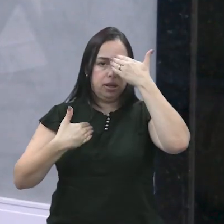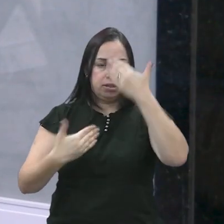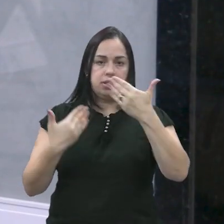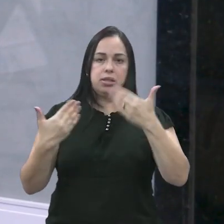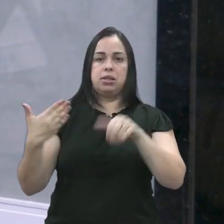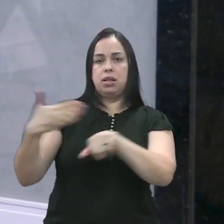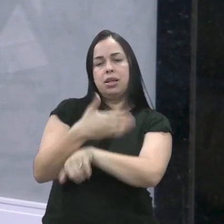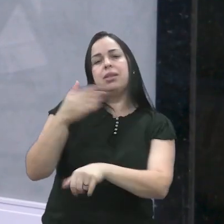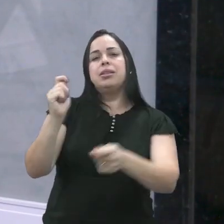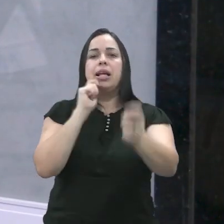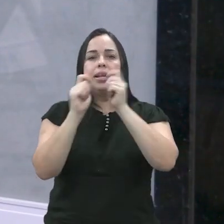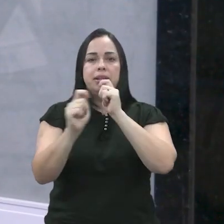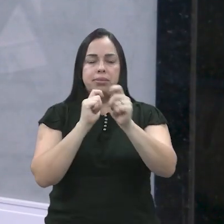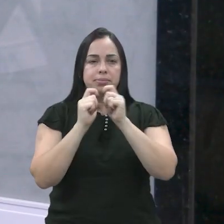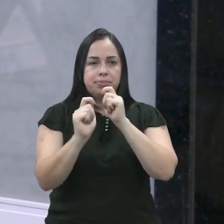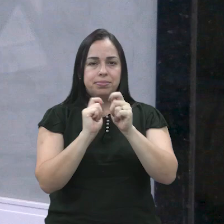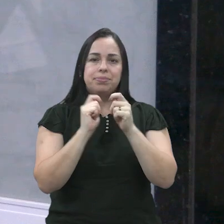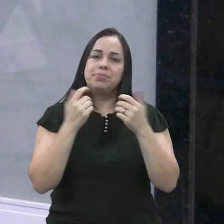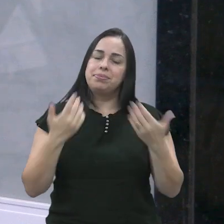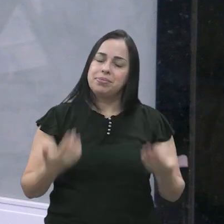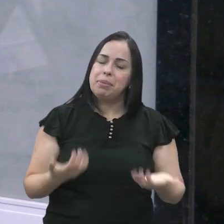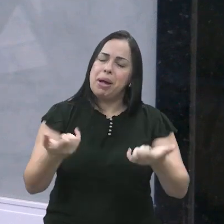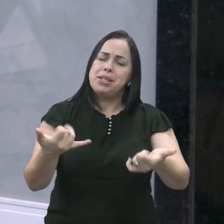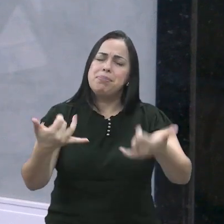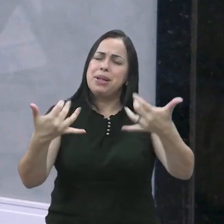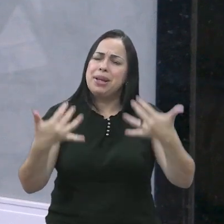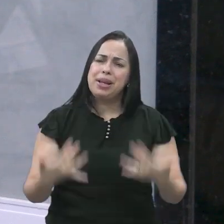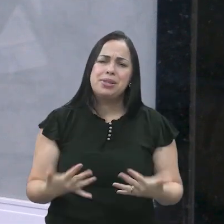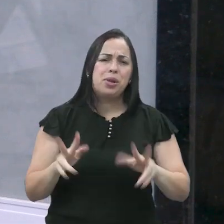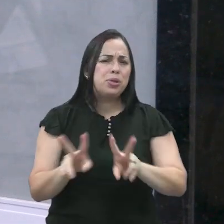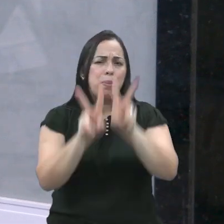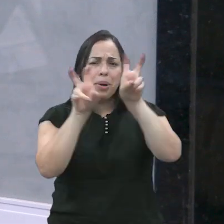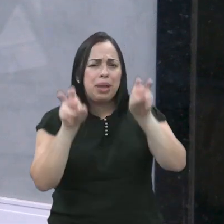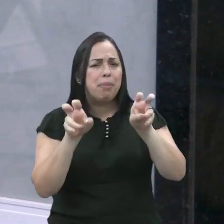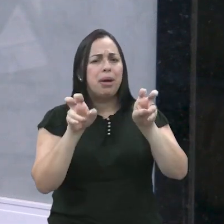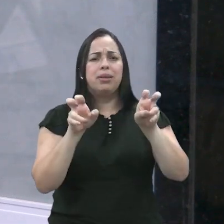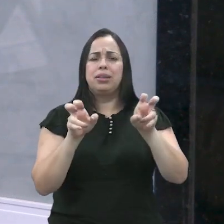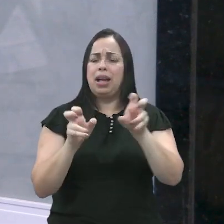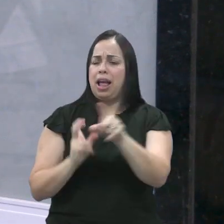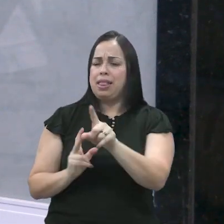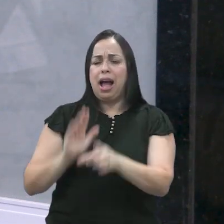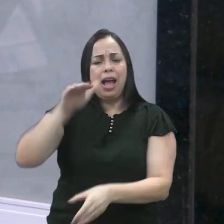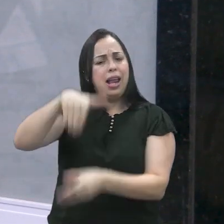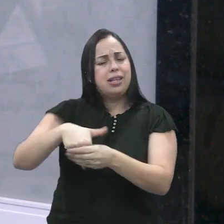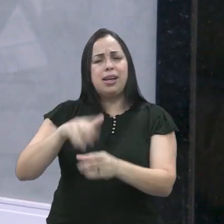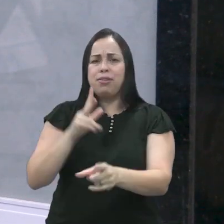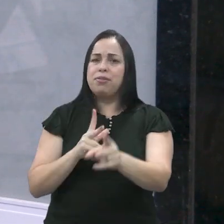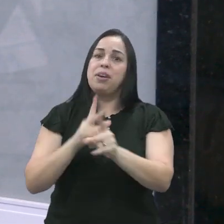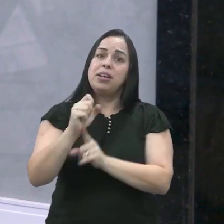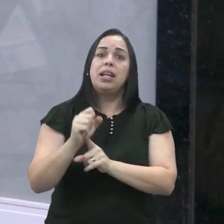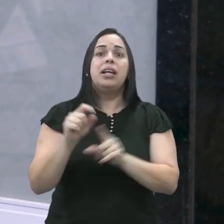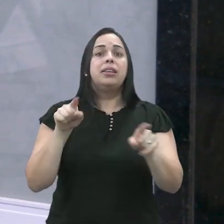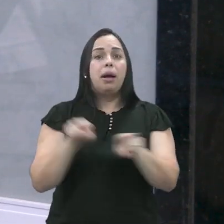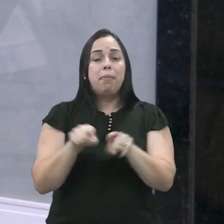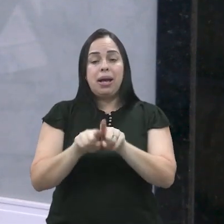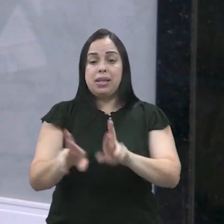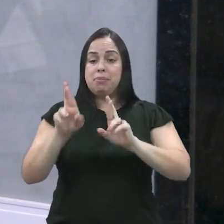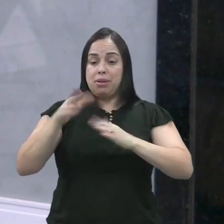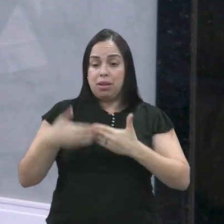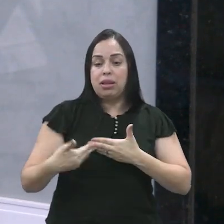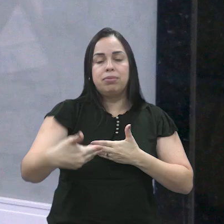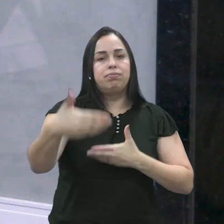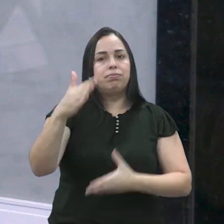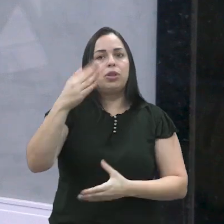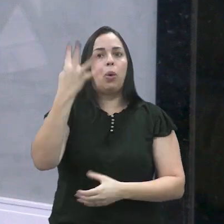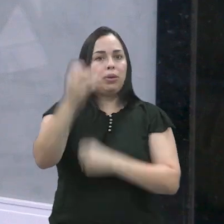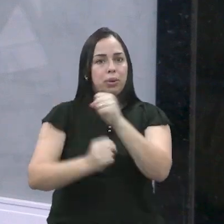de agradecer a sua presença aqui para falar um pouco, né, dessa reeleição e dos trabalhos, das expectativas daqui